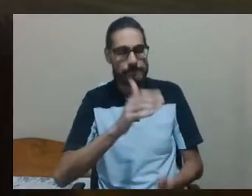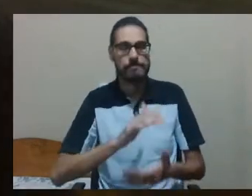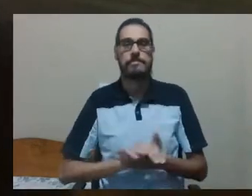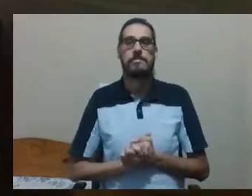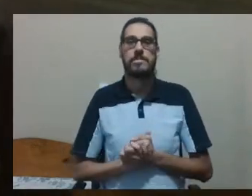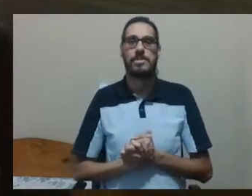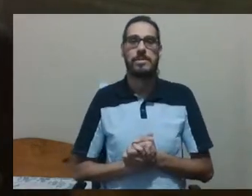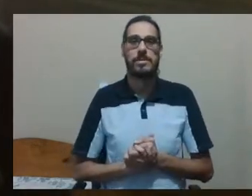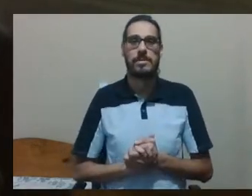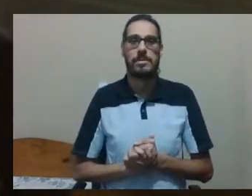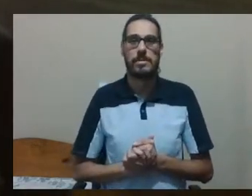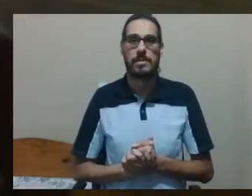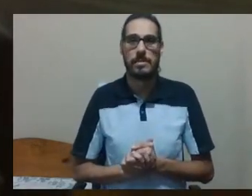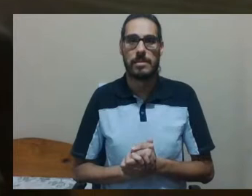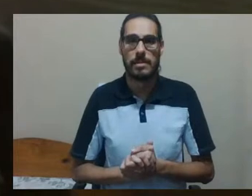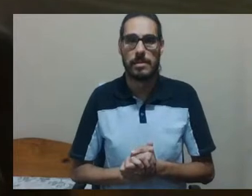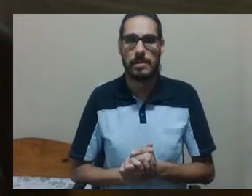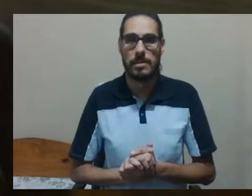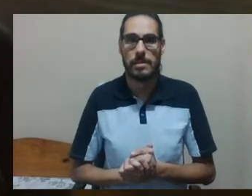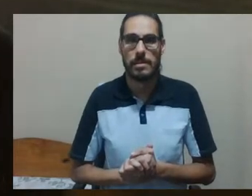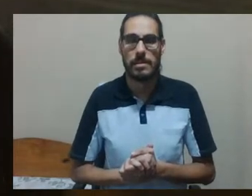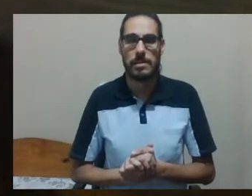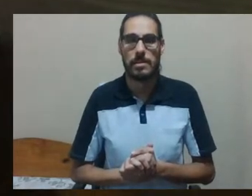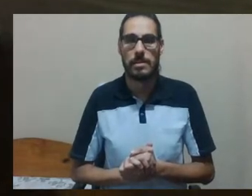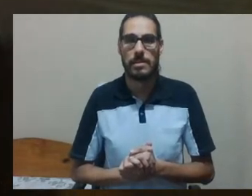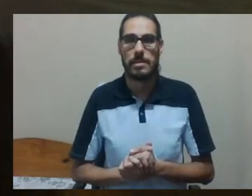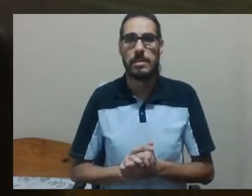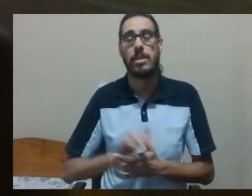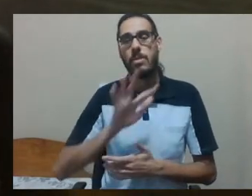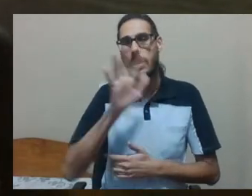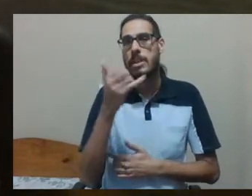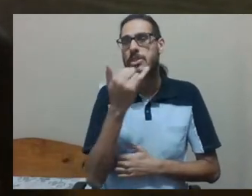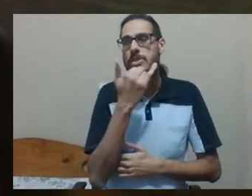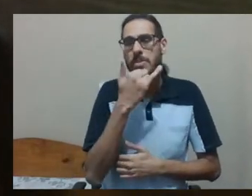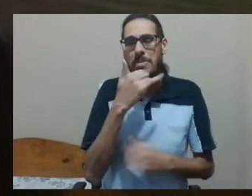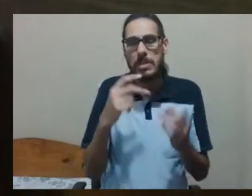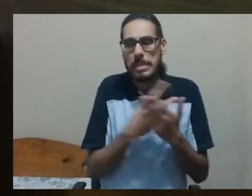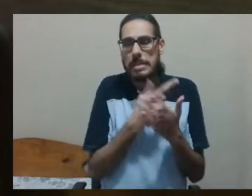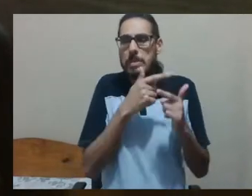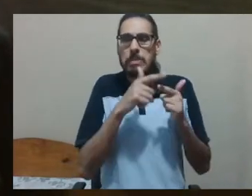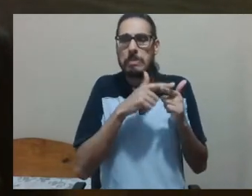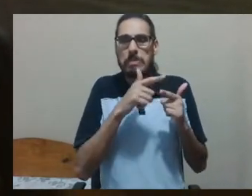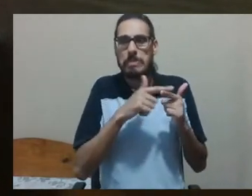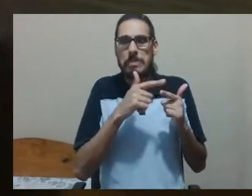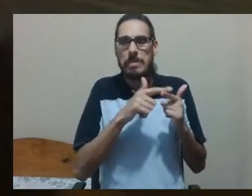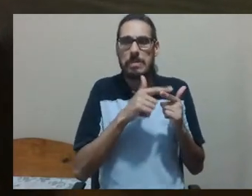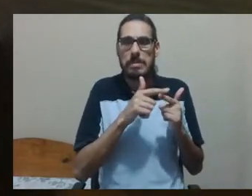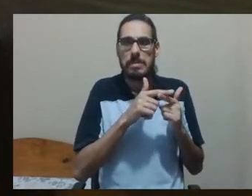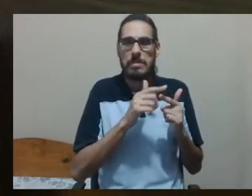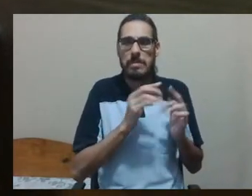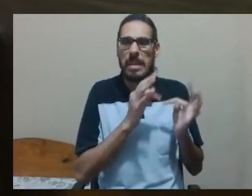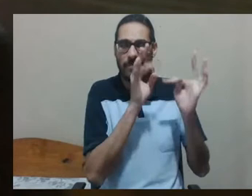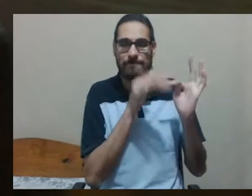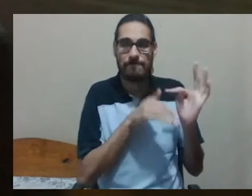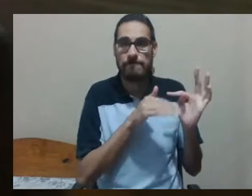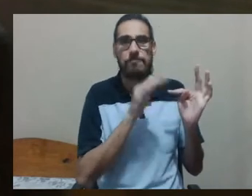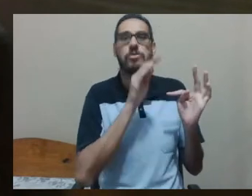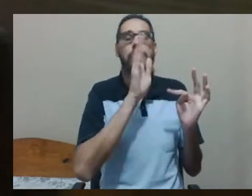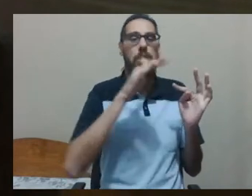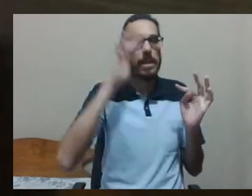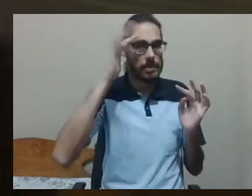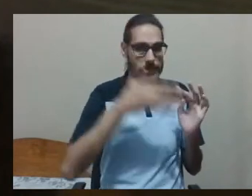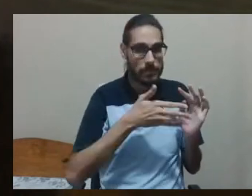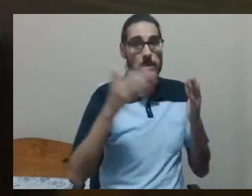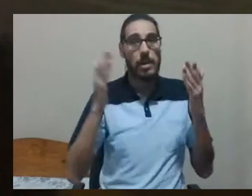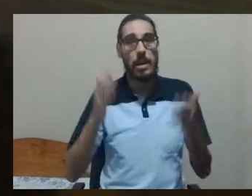Oi, boa noite. Desculpa, tivemos que interromper por problemas técnicos. Agora eu vou realizar a